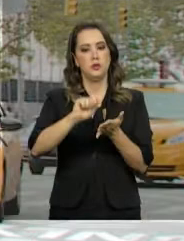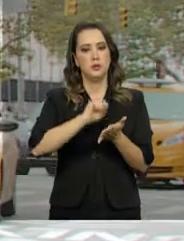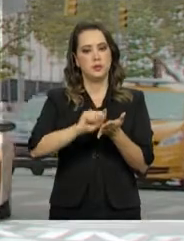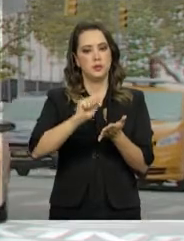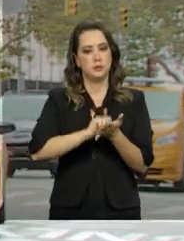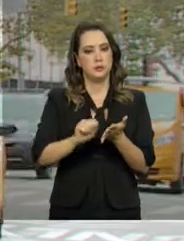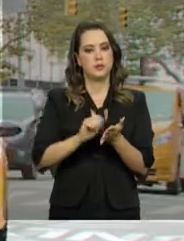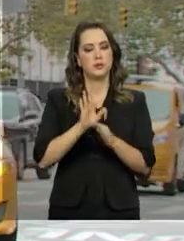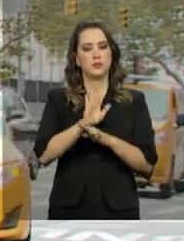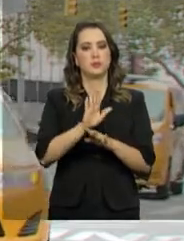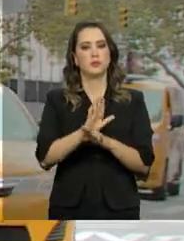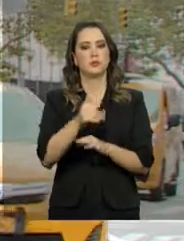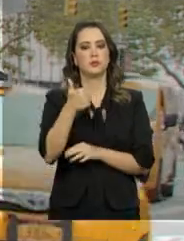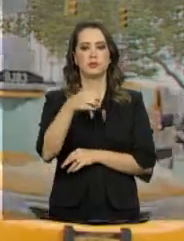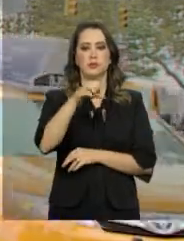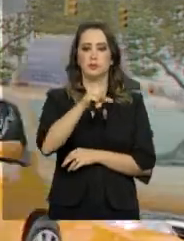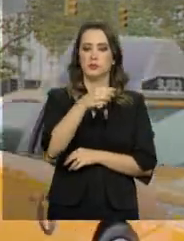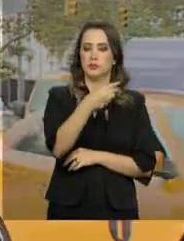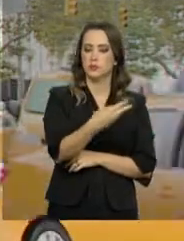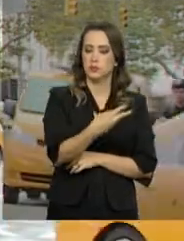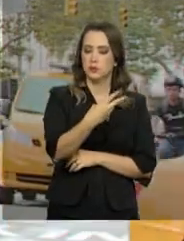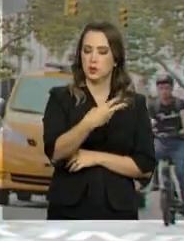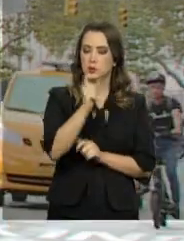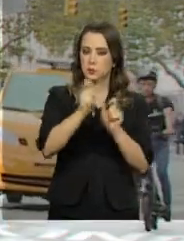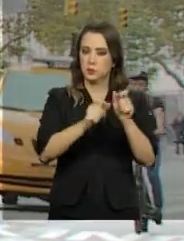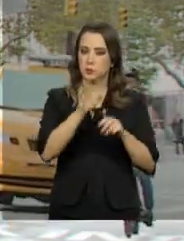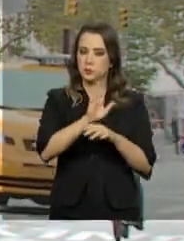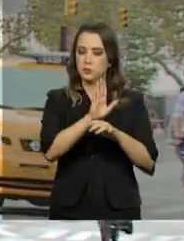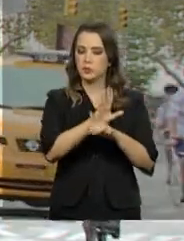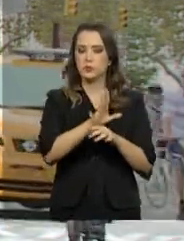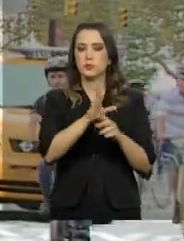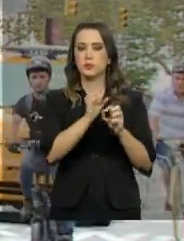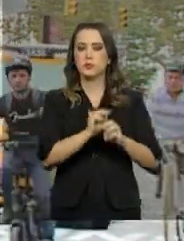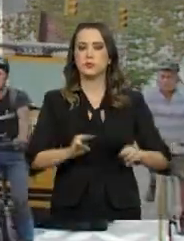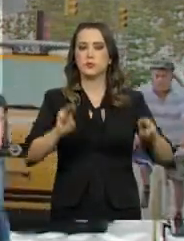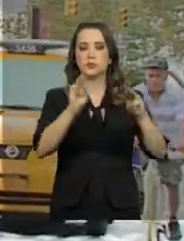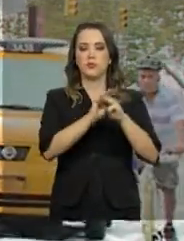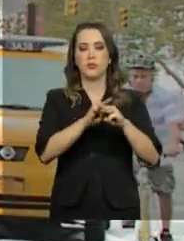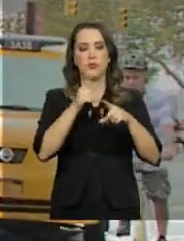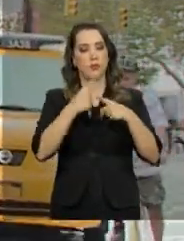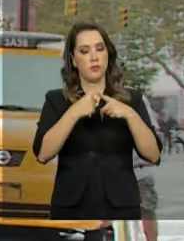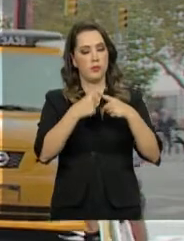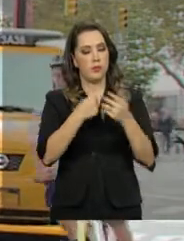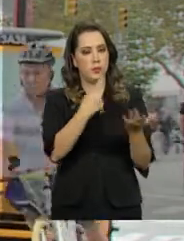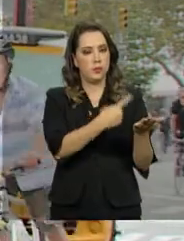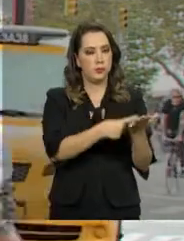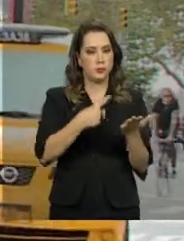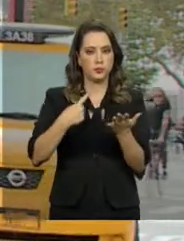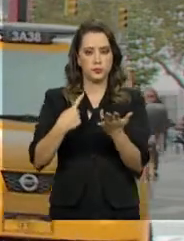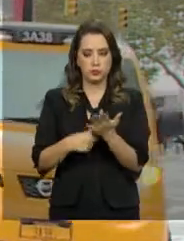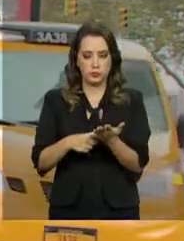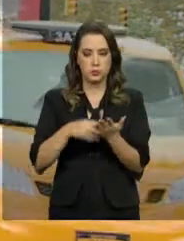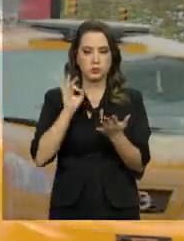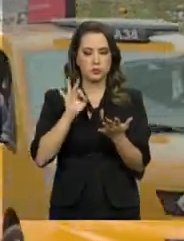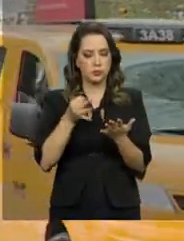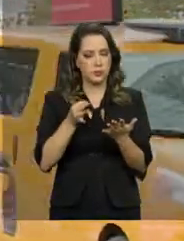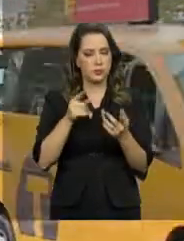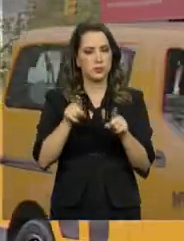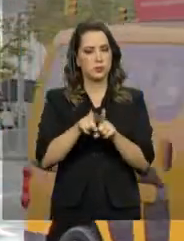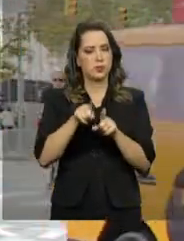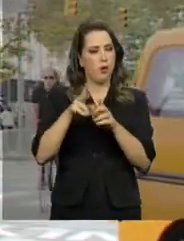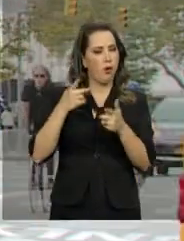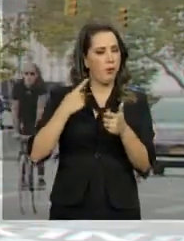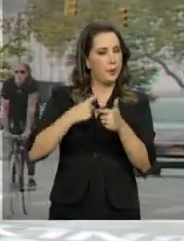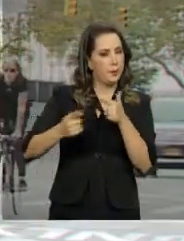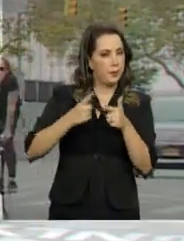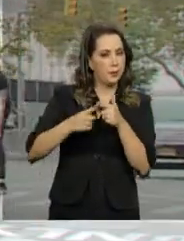192 membros da onu os fluxos migratórios tem ganhado espaço na agenda internacional por conta de questões como